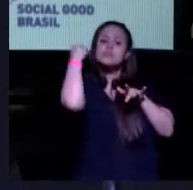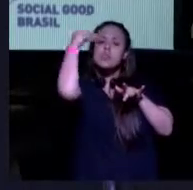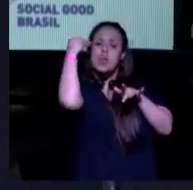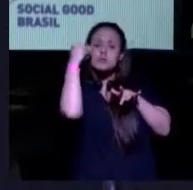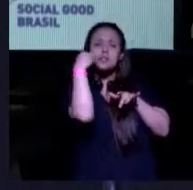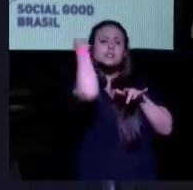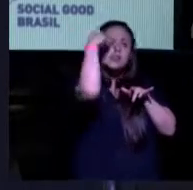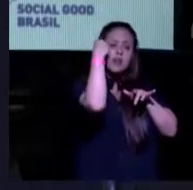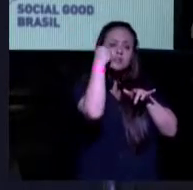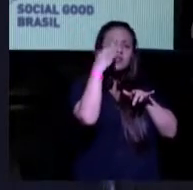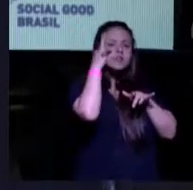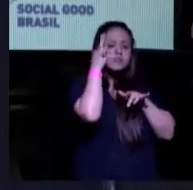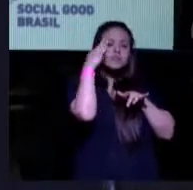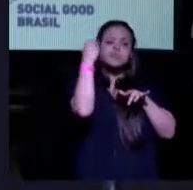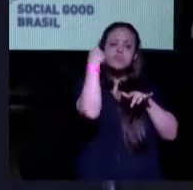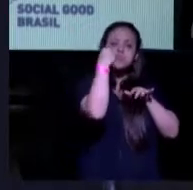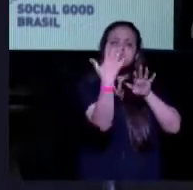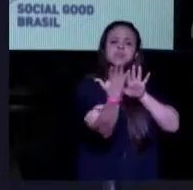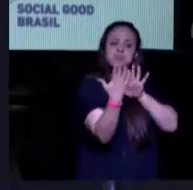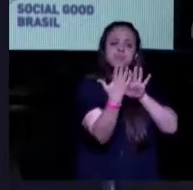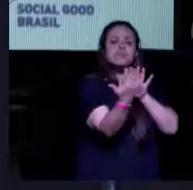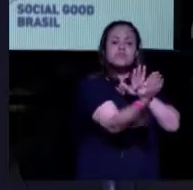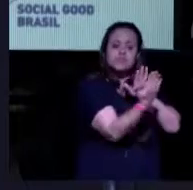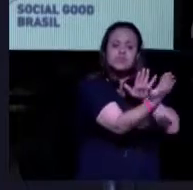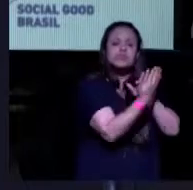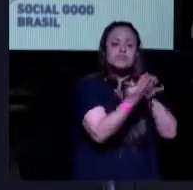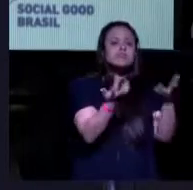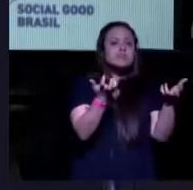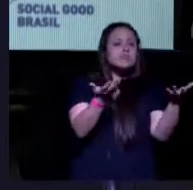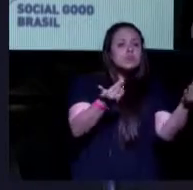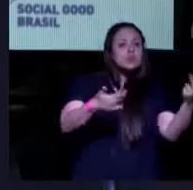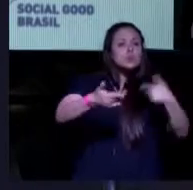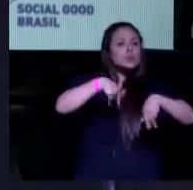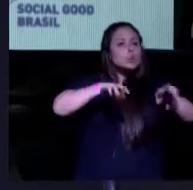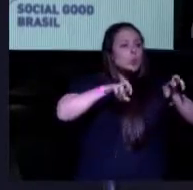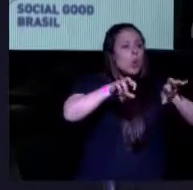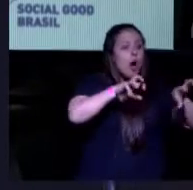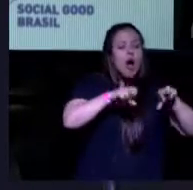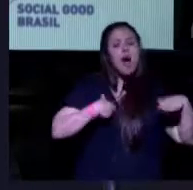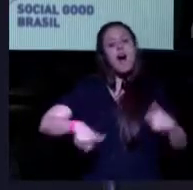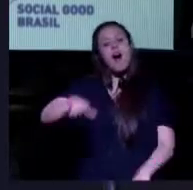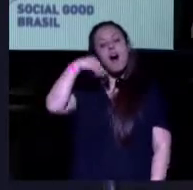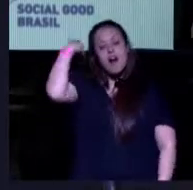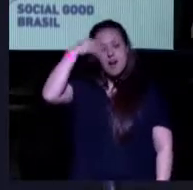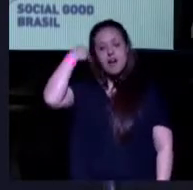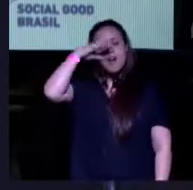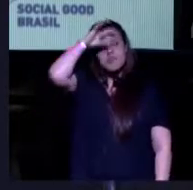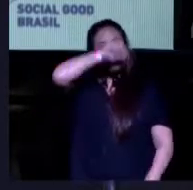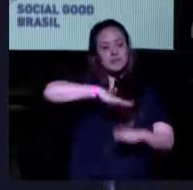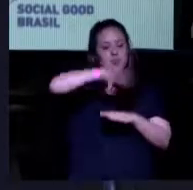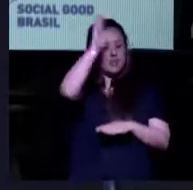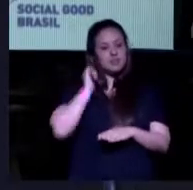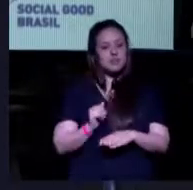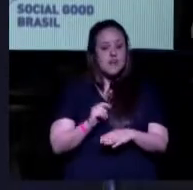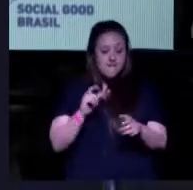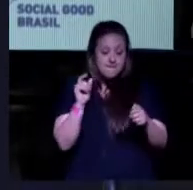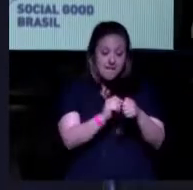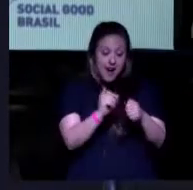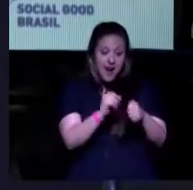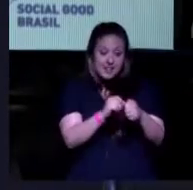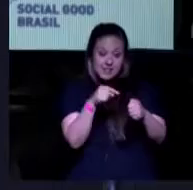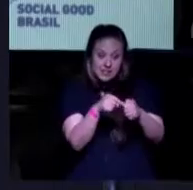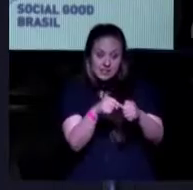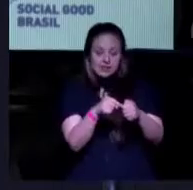gente então a gente aprende como fazer deles então pra mim é o fazer tem uma mágica e do fazer das